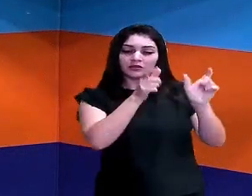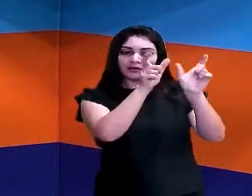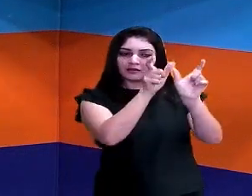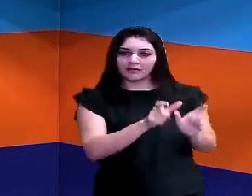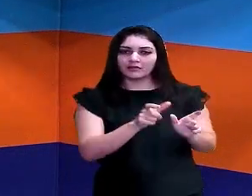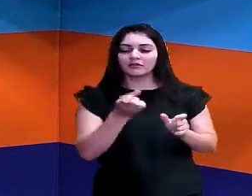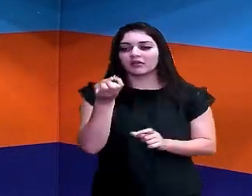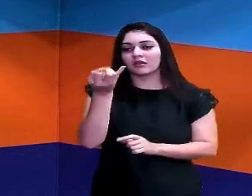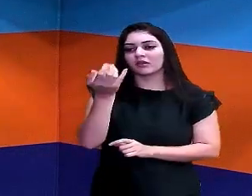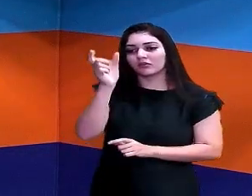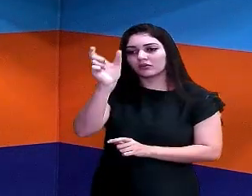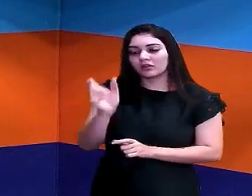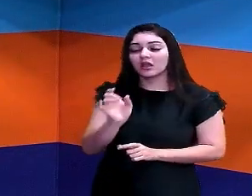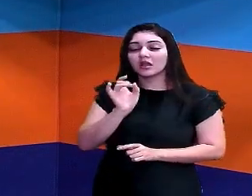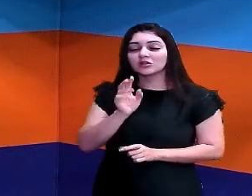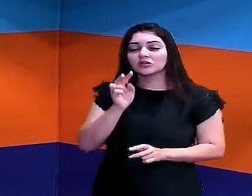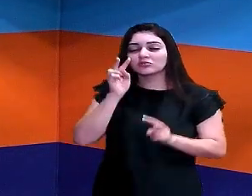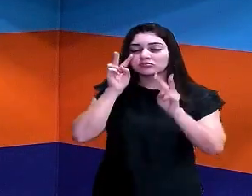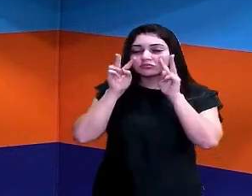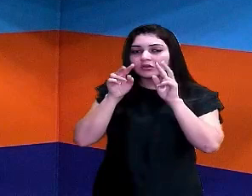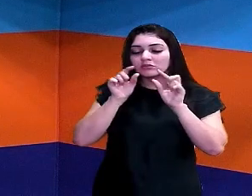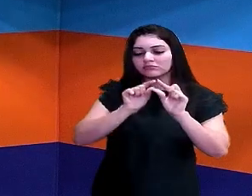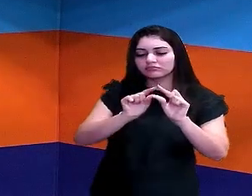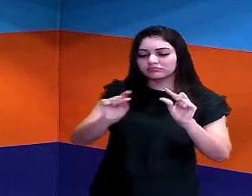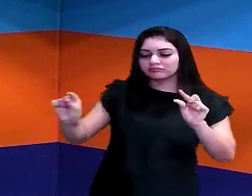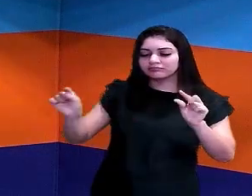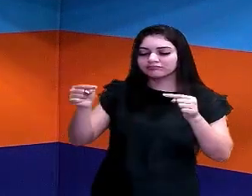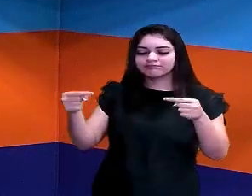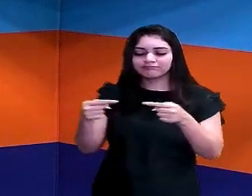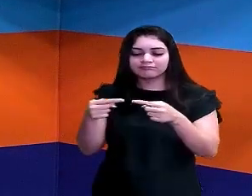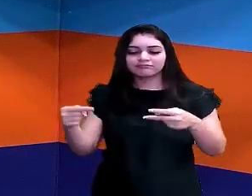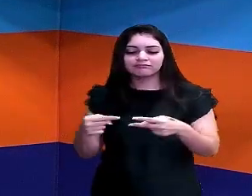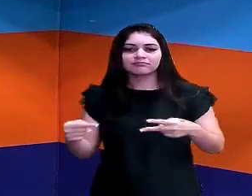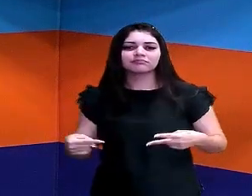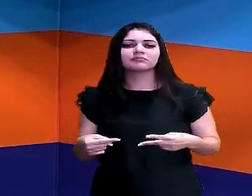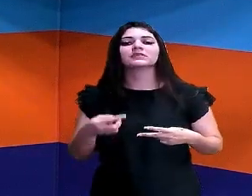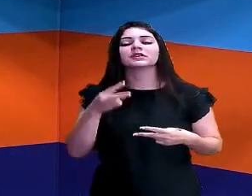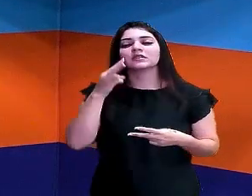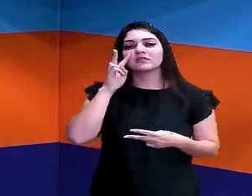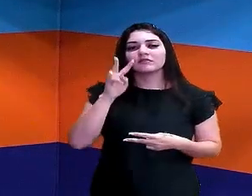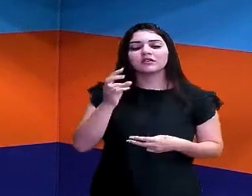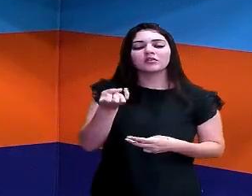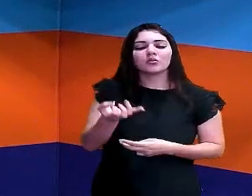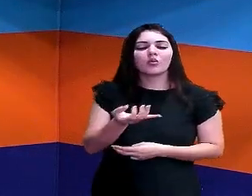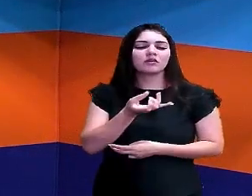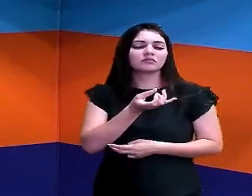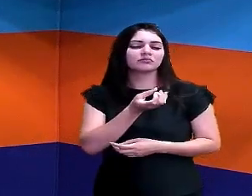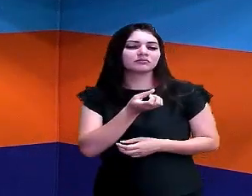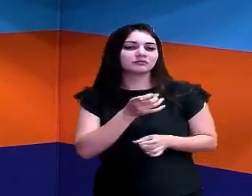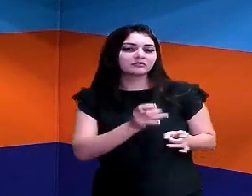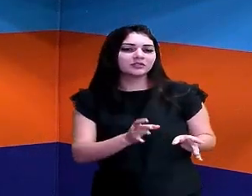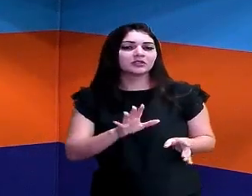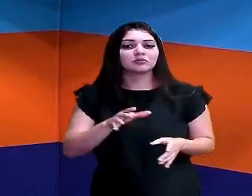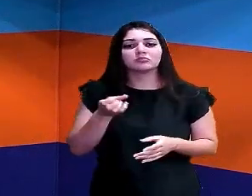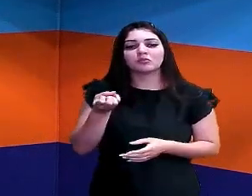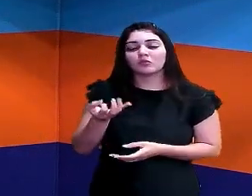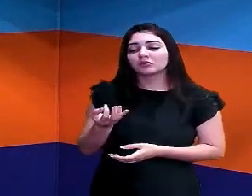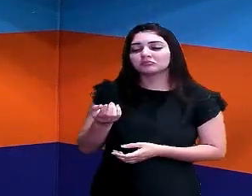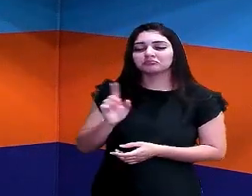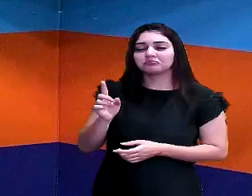as quantidades, é só eu ir ligando aqui e ver quantos venderam, quantos não venderam, tá